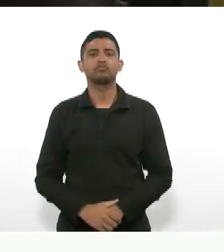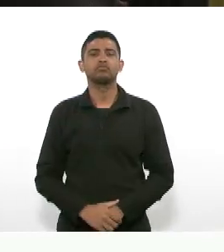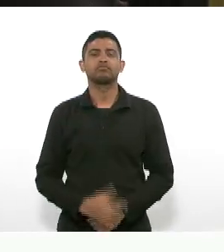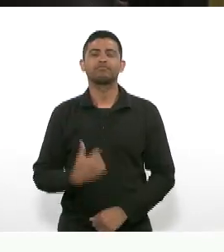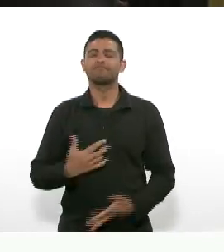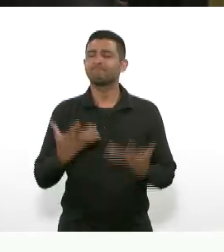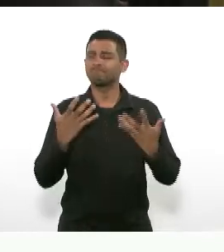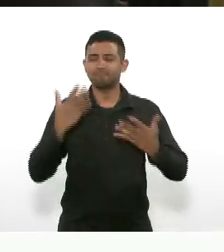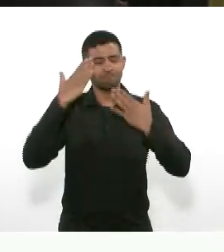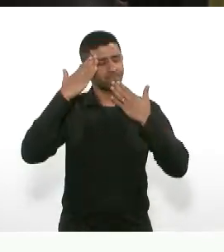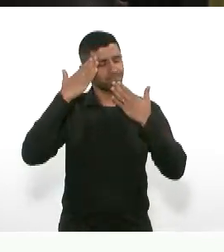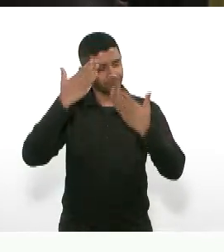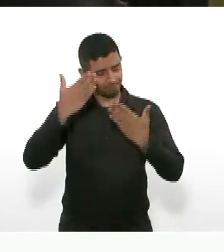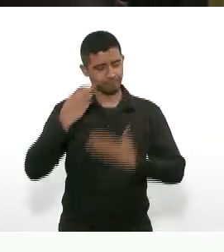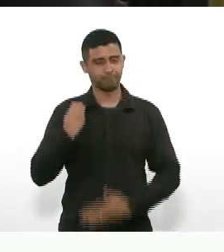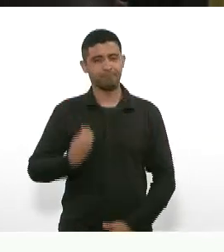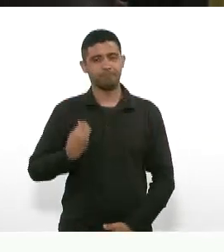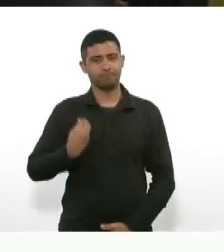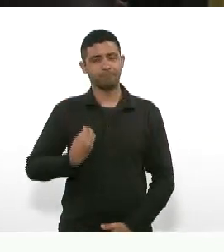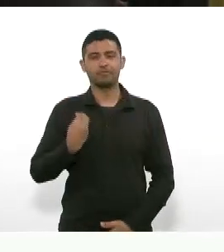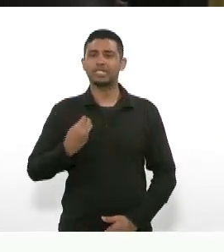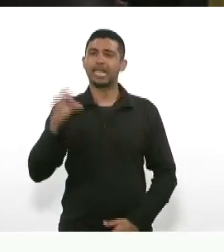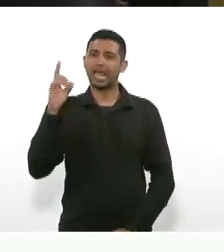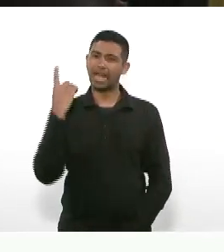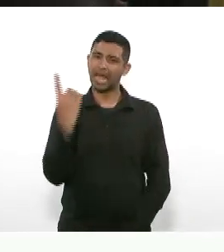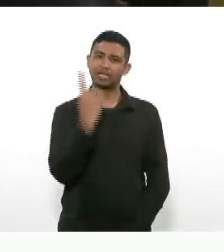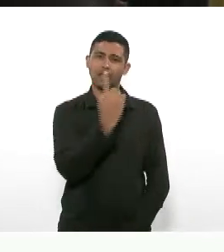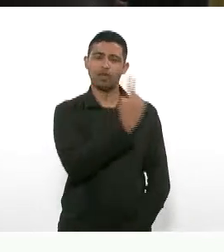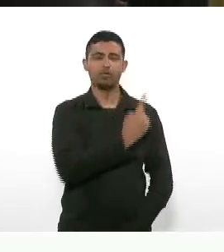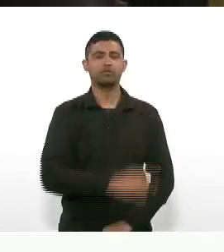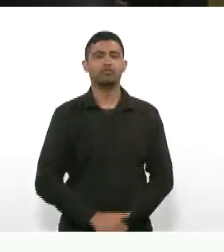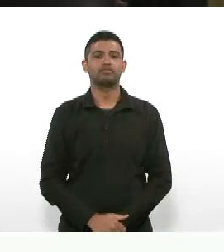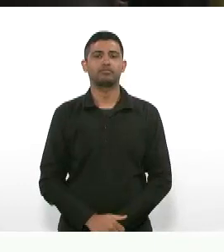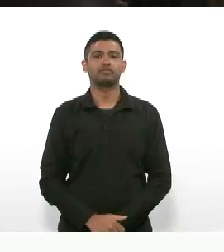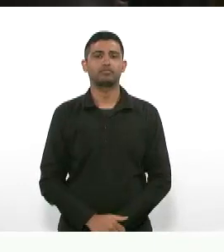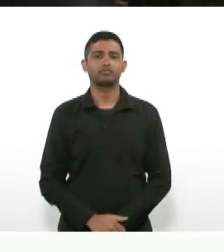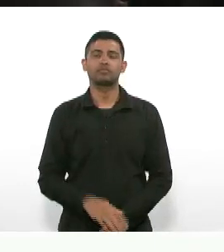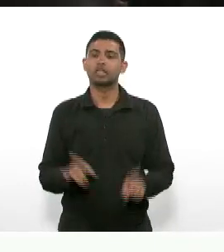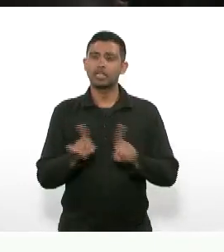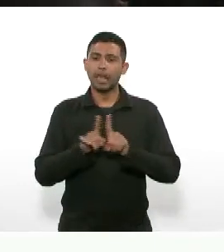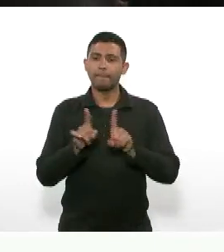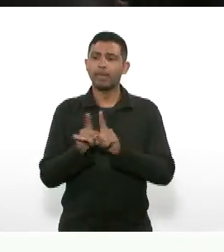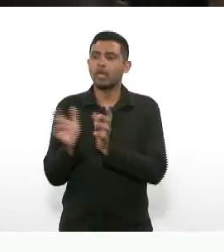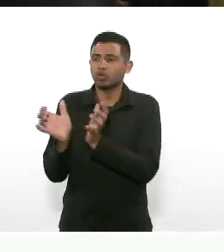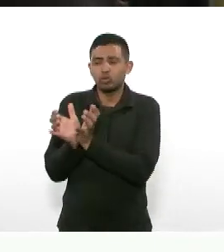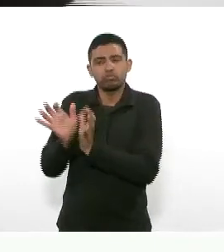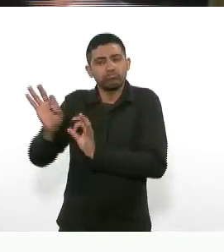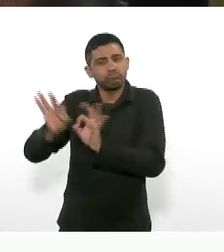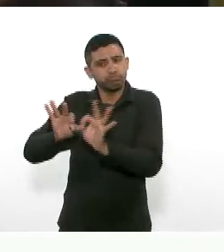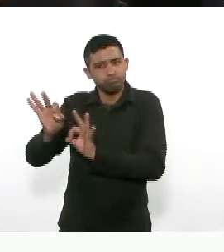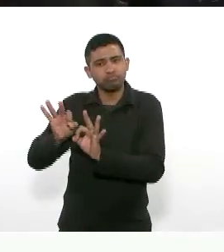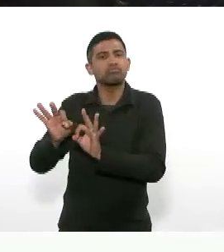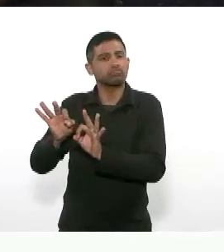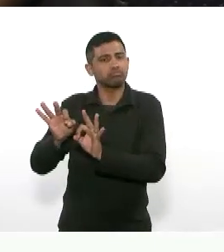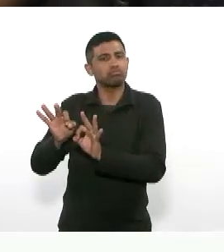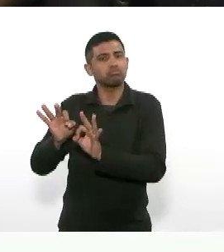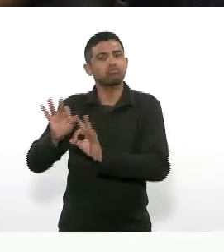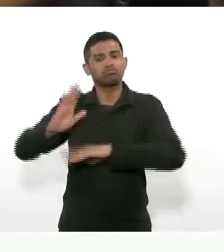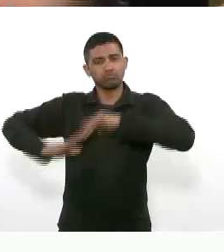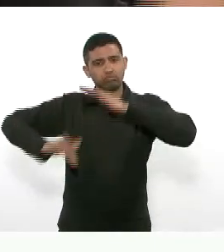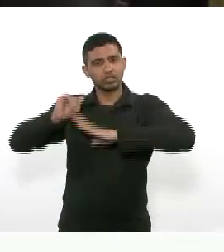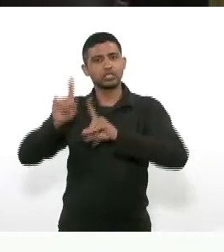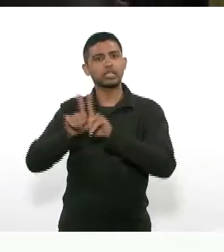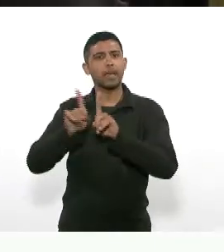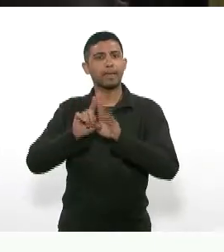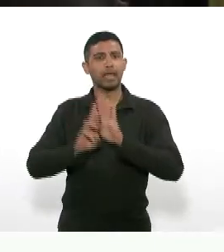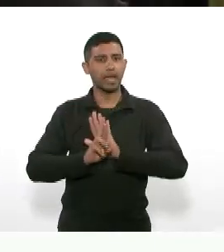muito agradecer a presença de todos, né, sobretudo das organizações de classe e das